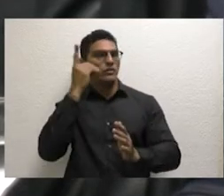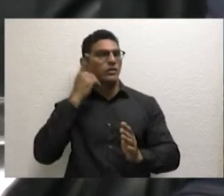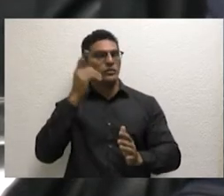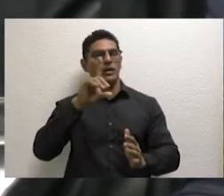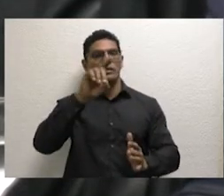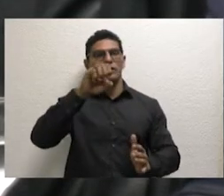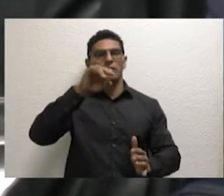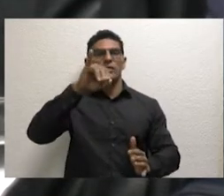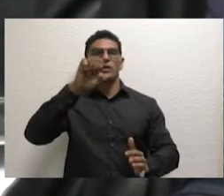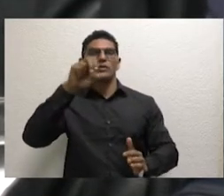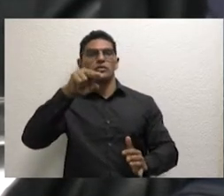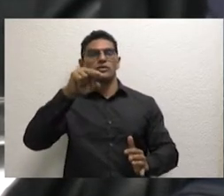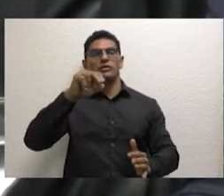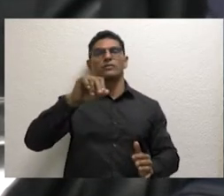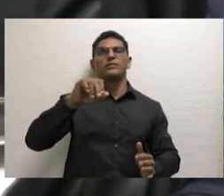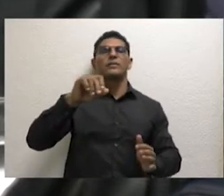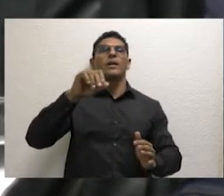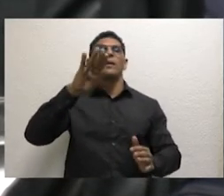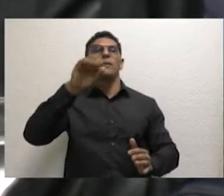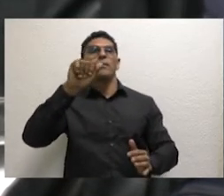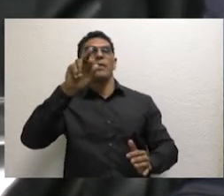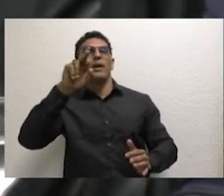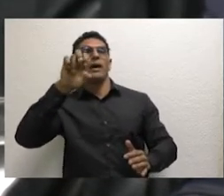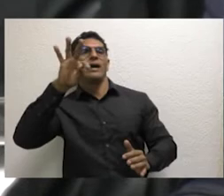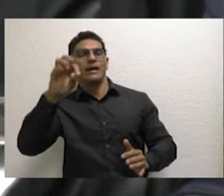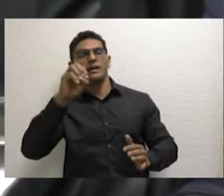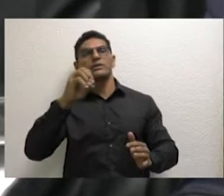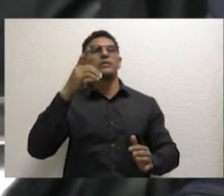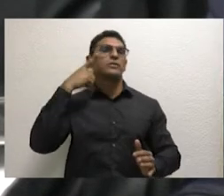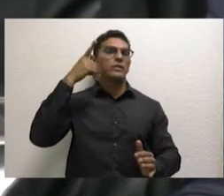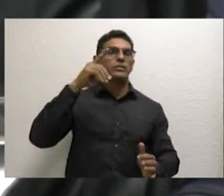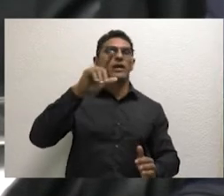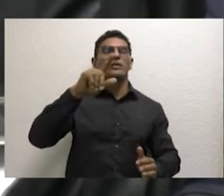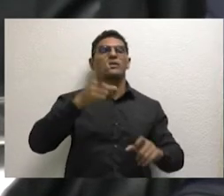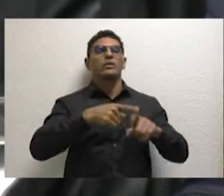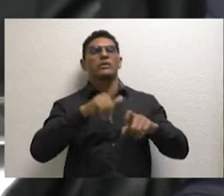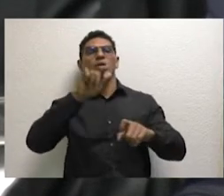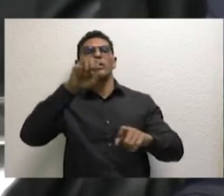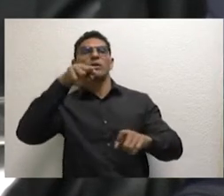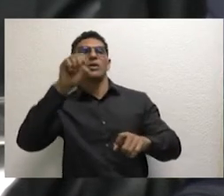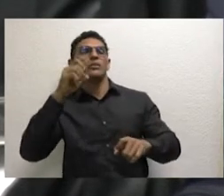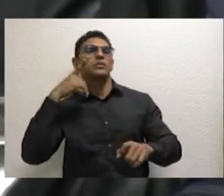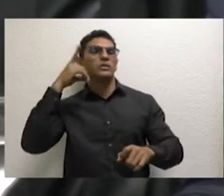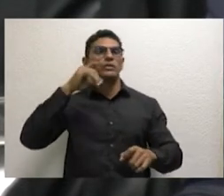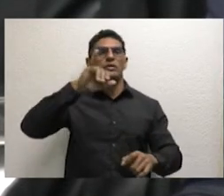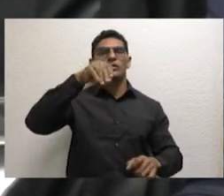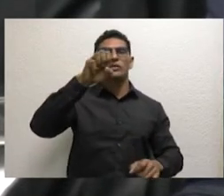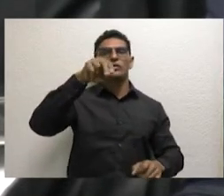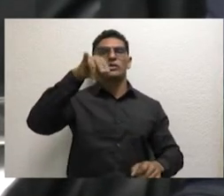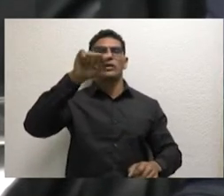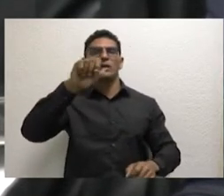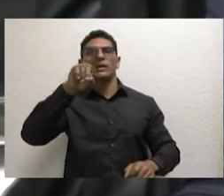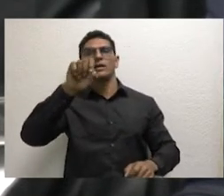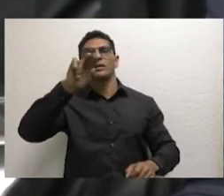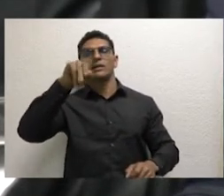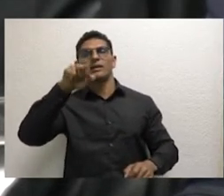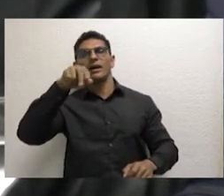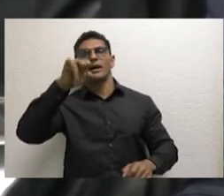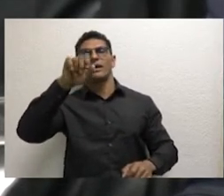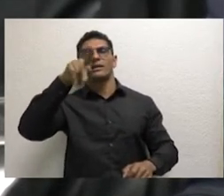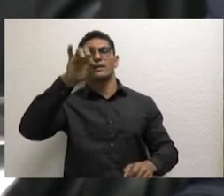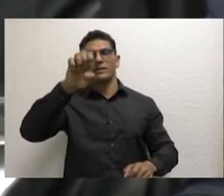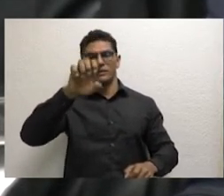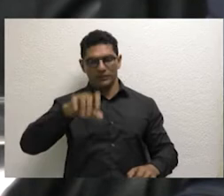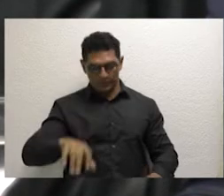Dermilson Chagas deputado Ilker Barreto deputado doutor Gomes e deputada Joana Dark para tratar deste assunto